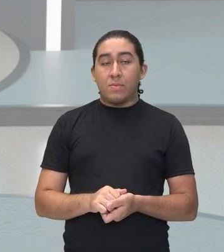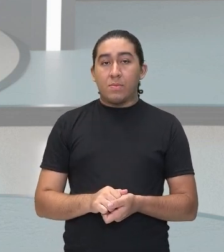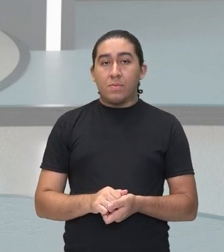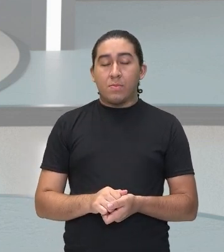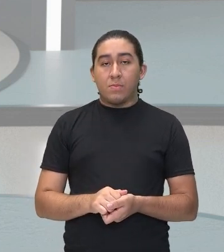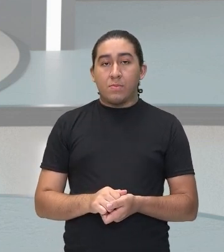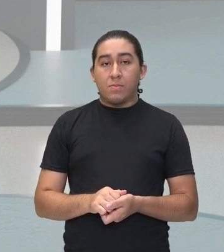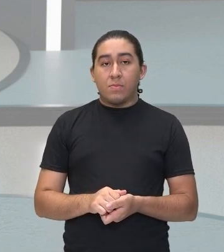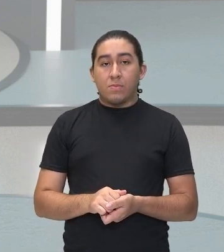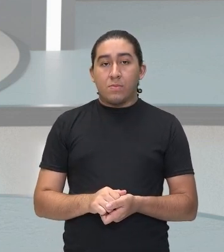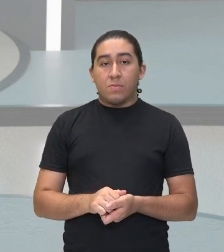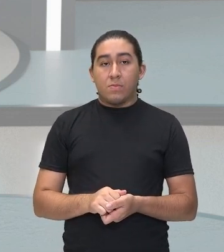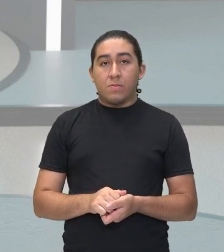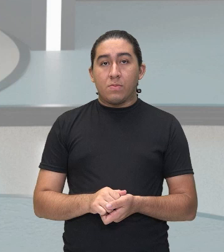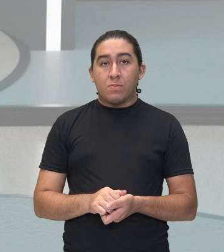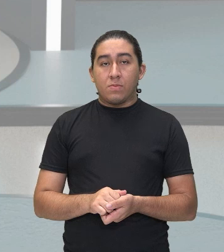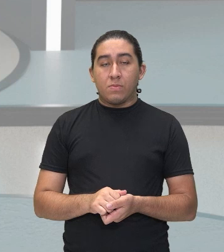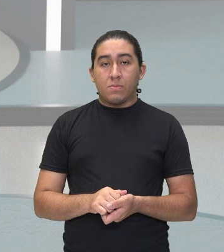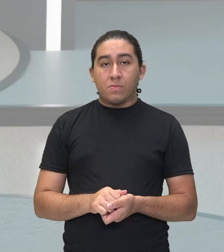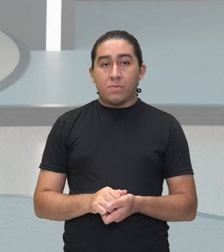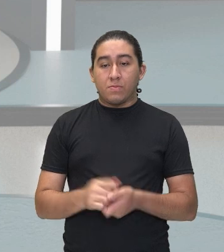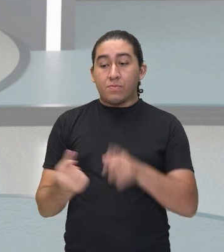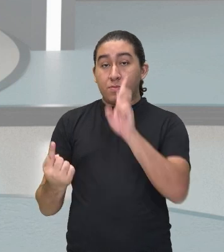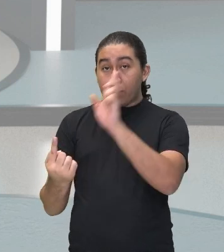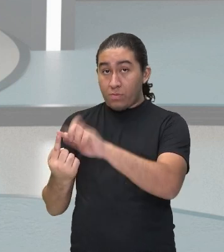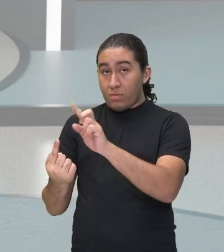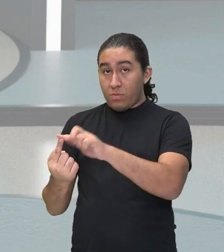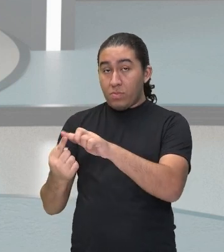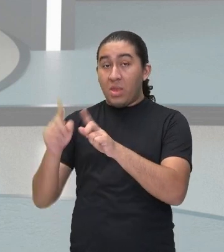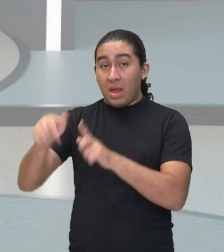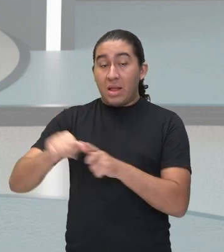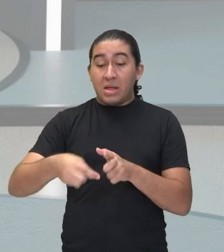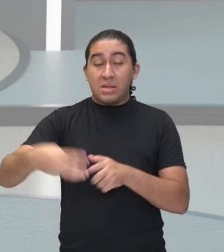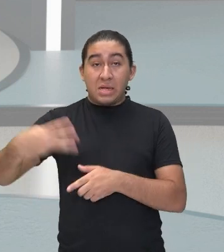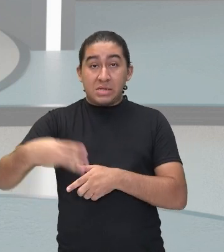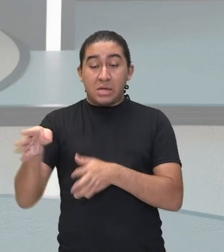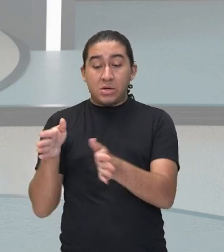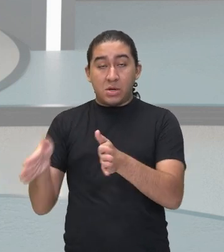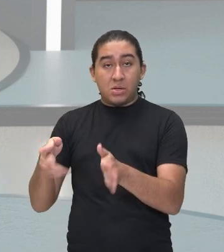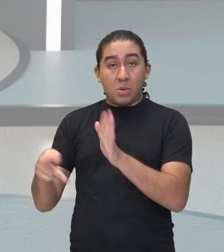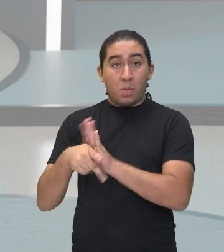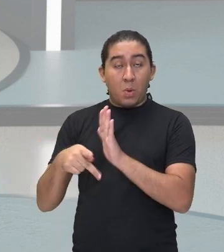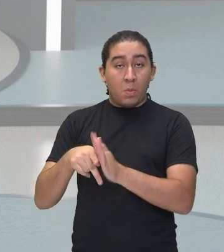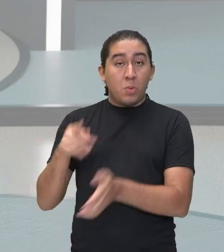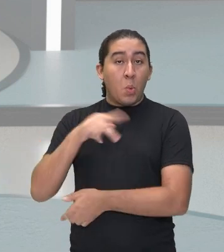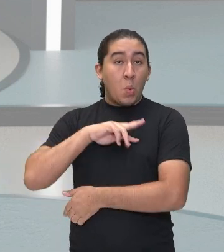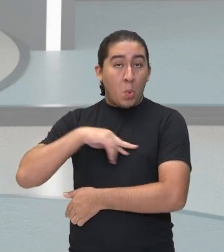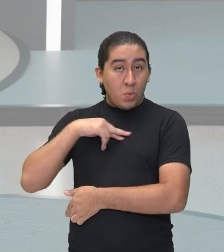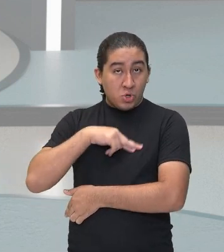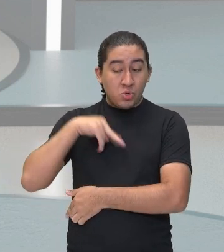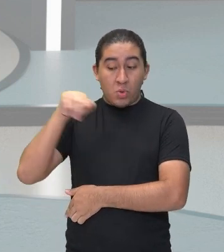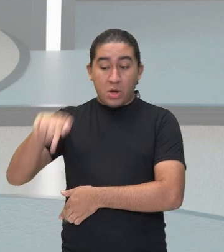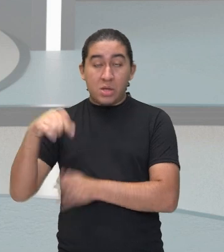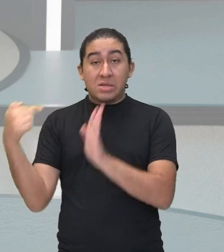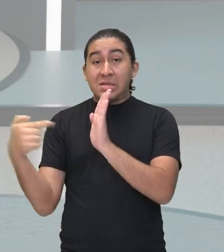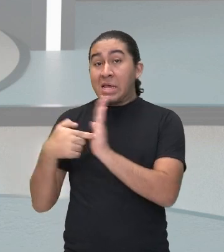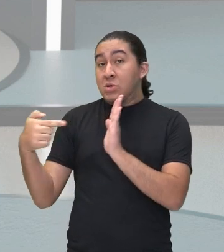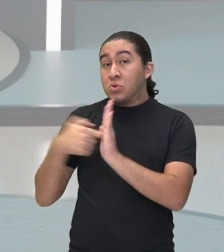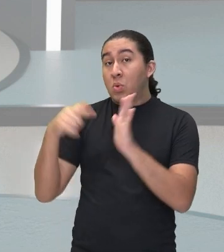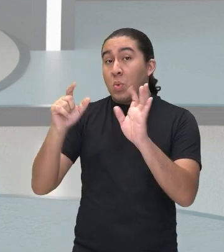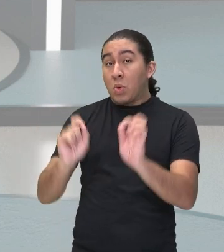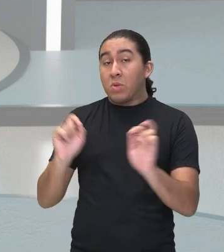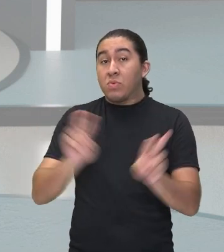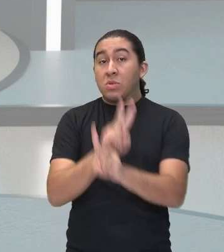estudamos. Então, Castro Alves, ele foi da terceira geração do período do romantismo e ele denunciou a questão